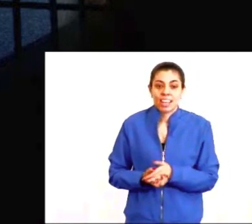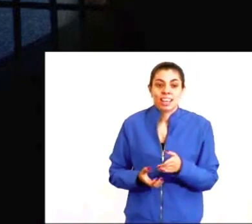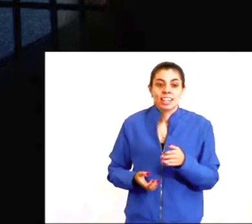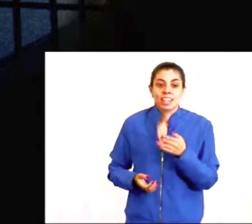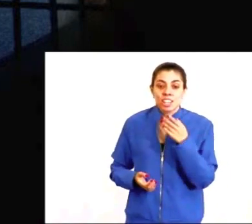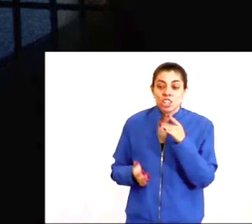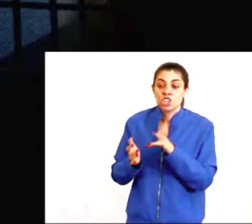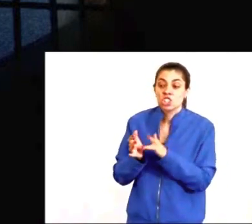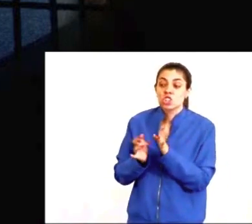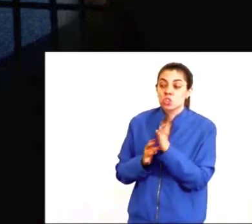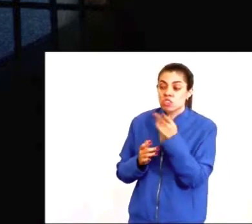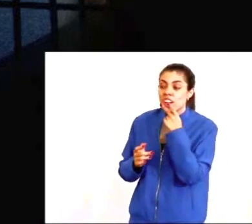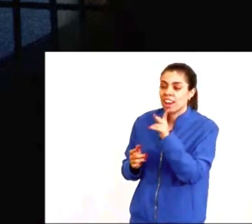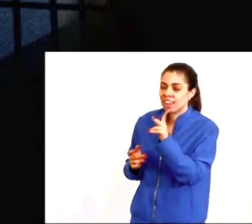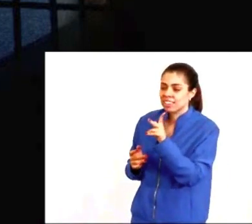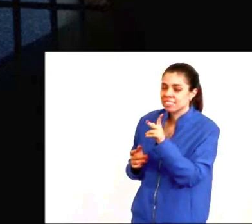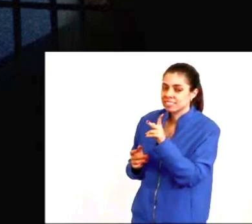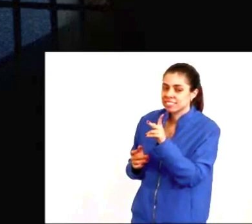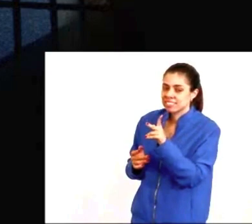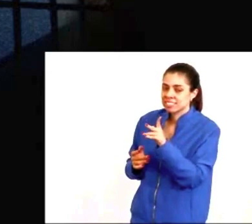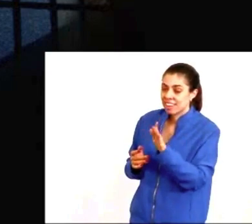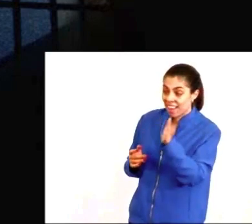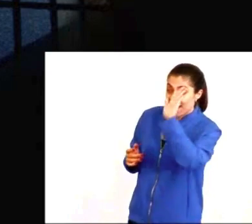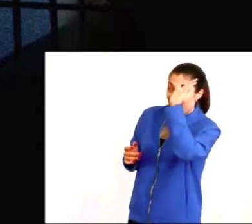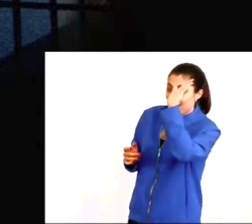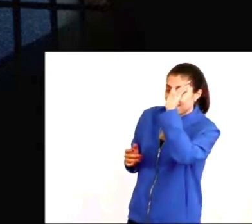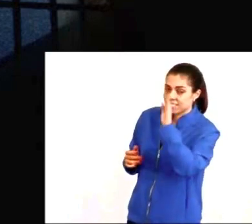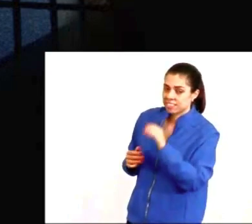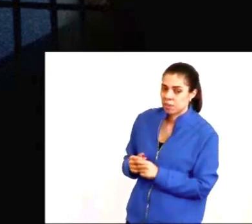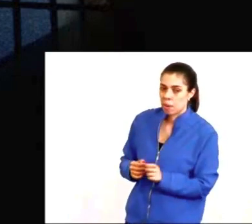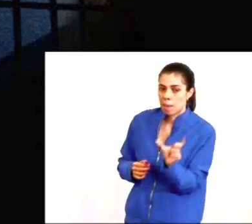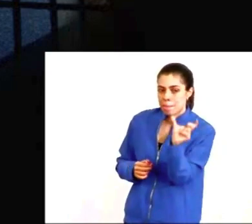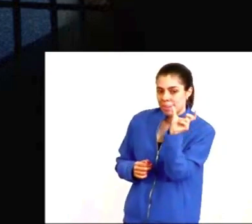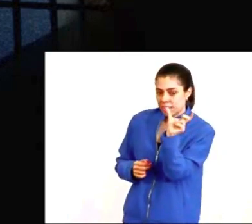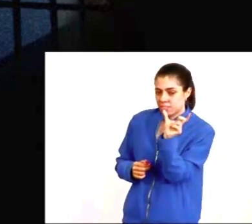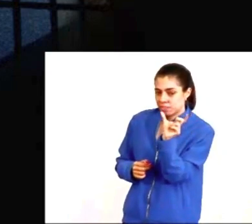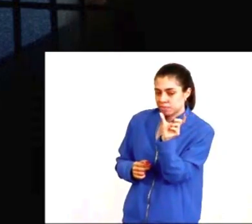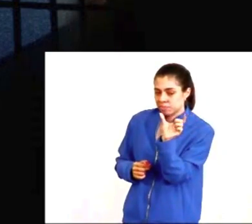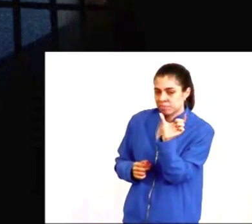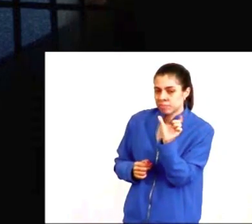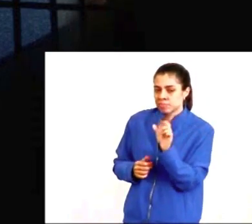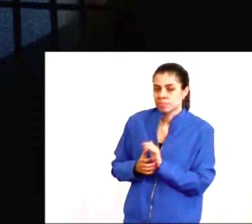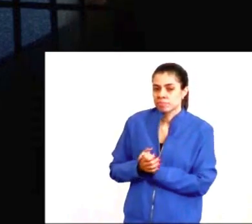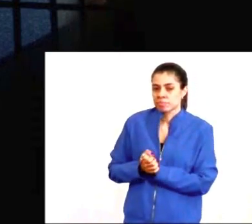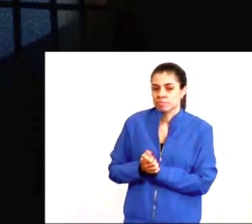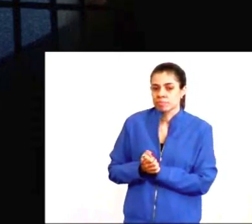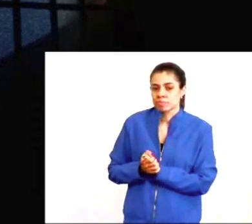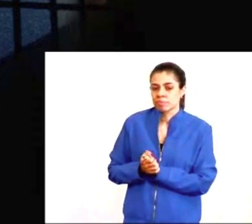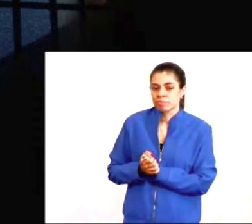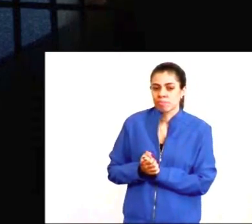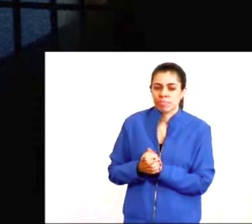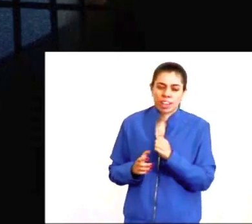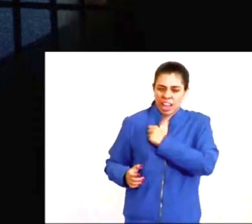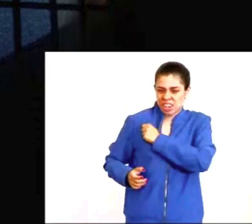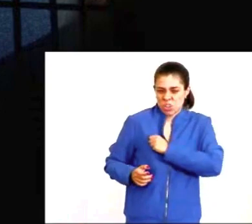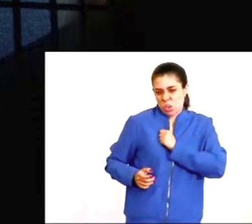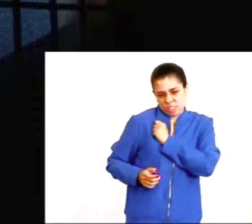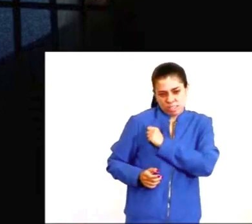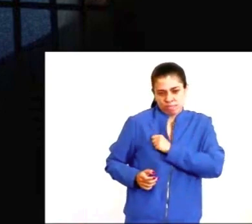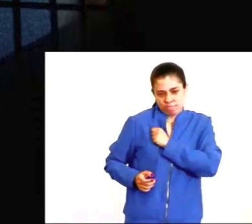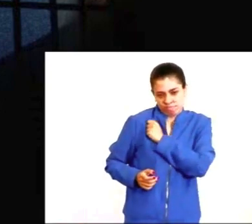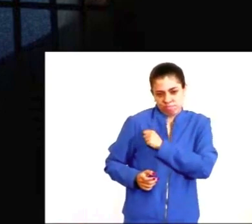palavra salve, é uma palavra muito próxima é um carinho grande, ao mesmo tempo